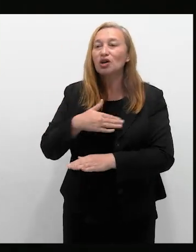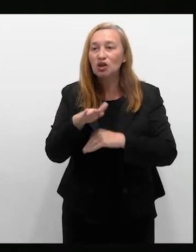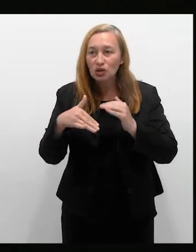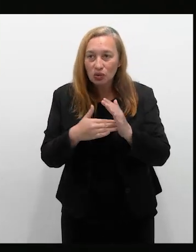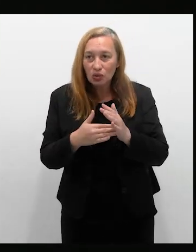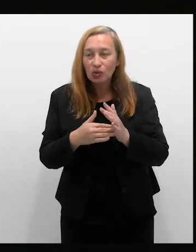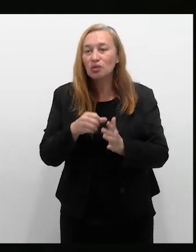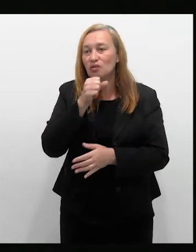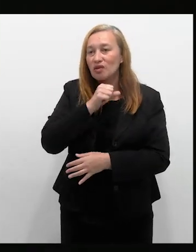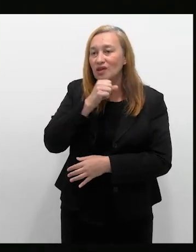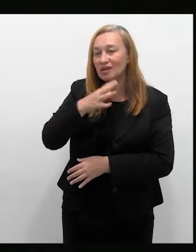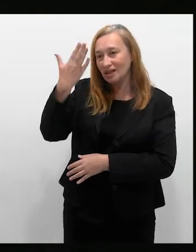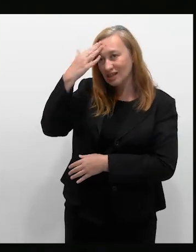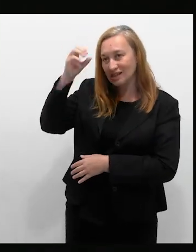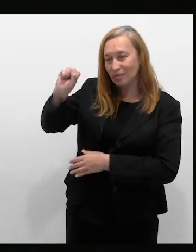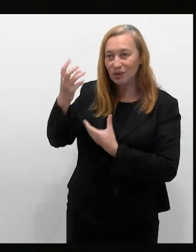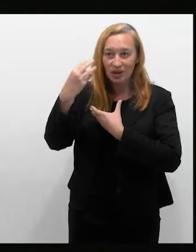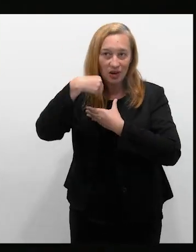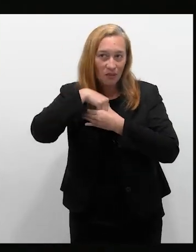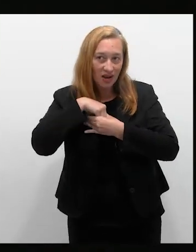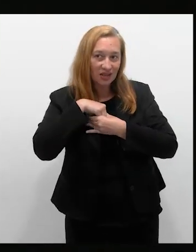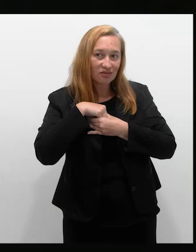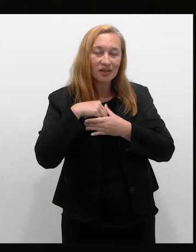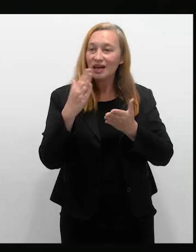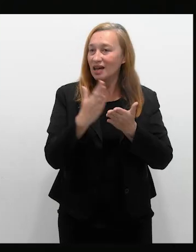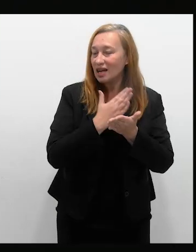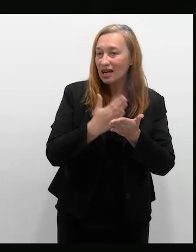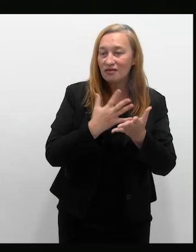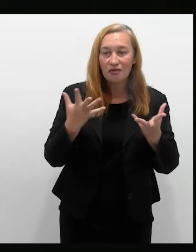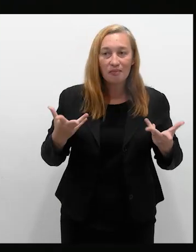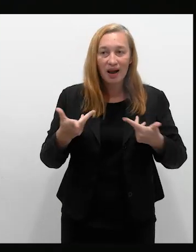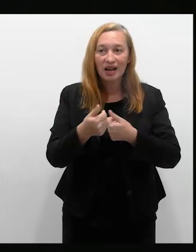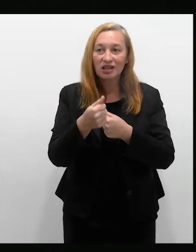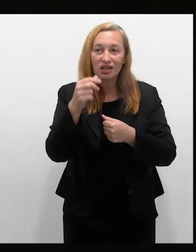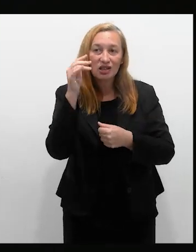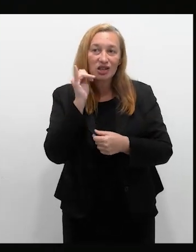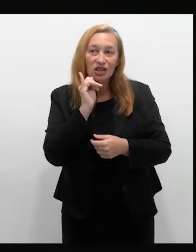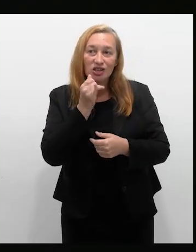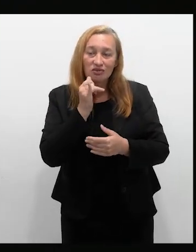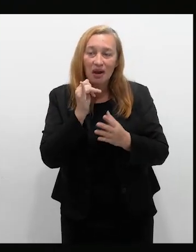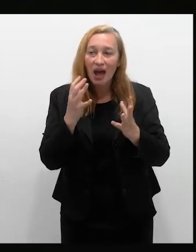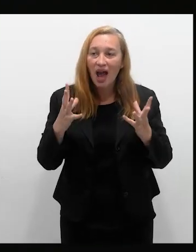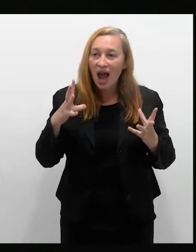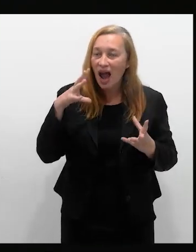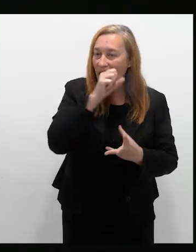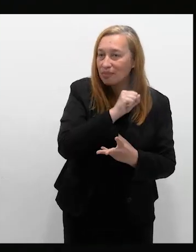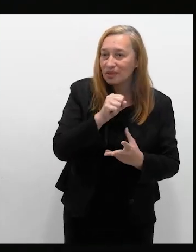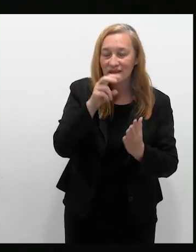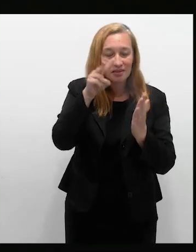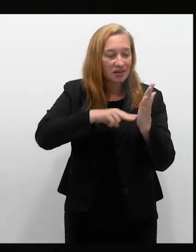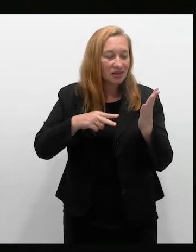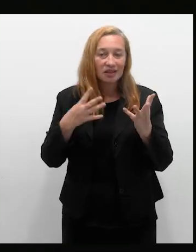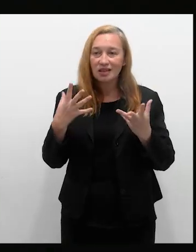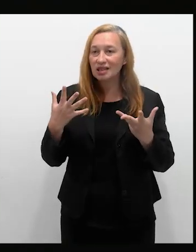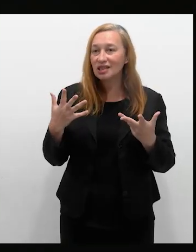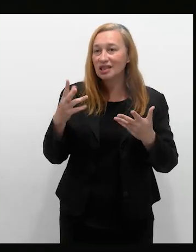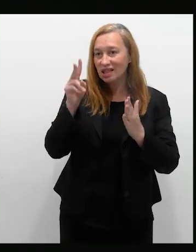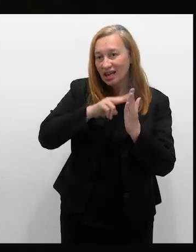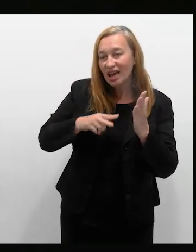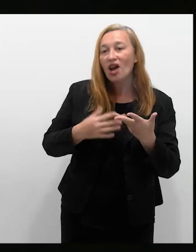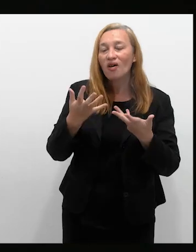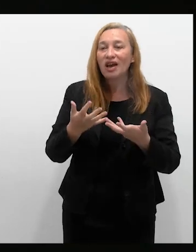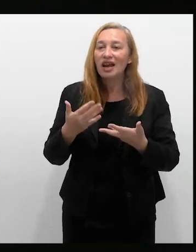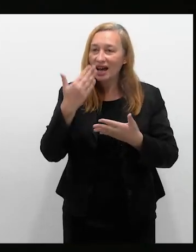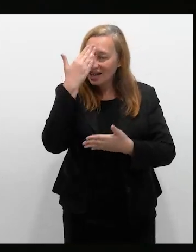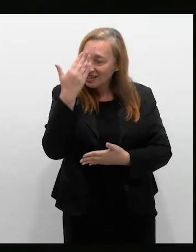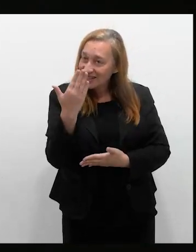acolhimento ao idoso e da sabedoria, que todo idoso tem uma sabedoria guardada. É um livro incrível, com histórias rápidas e